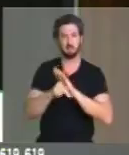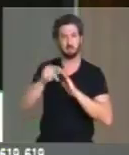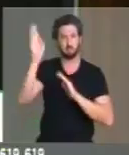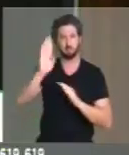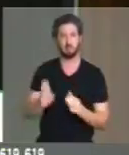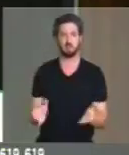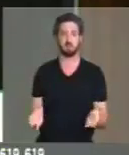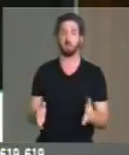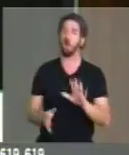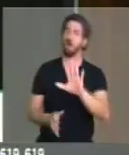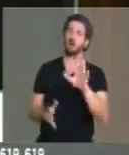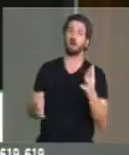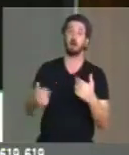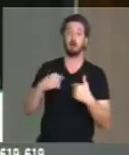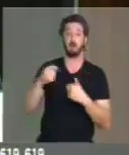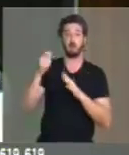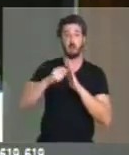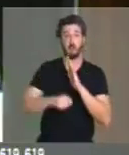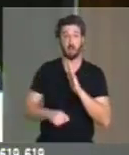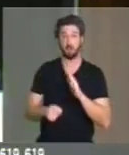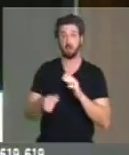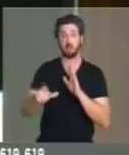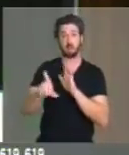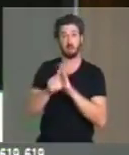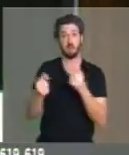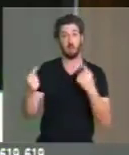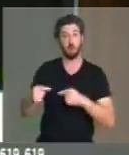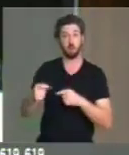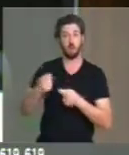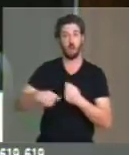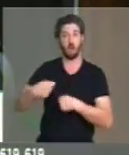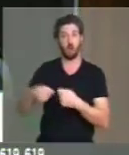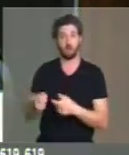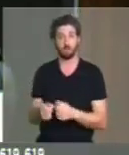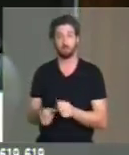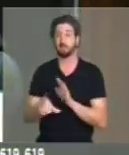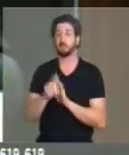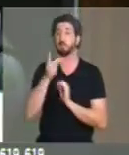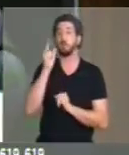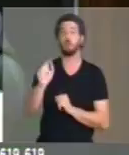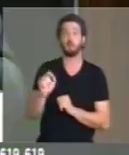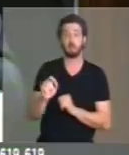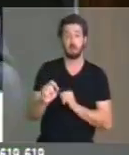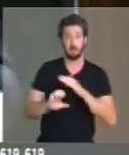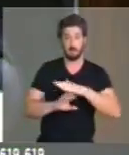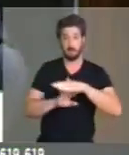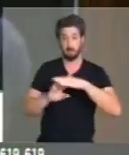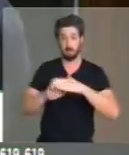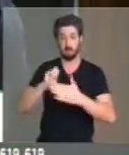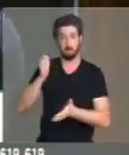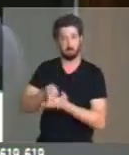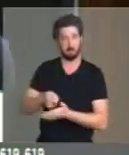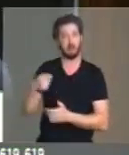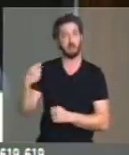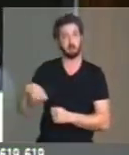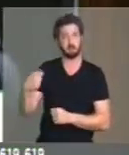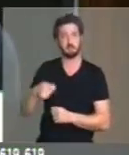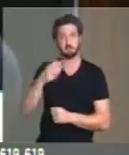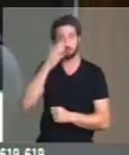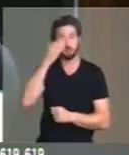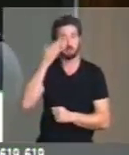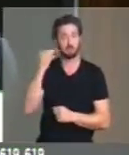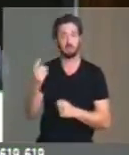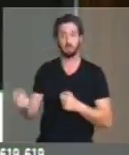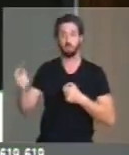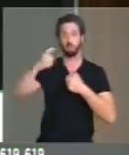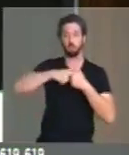nacionais. Ora, eu fui relator da lei anticorrupção. A lei dizia que as empresas devem pagar, restituir ao